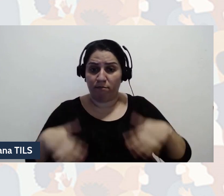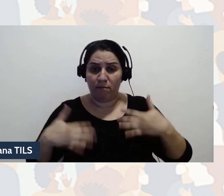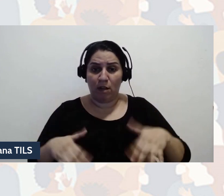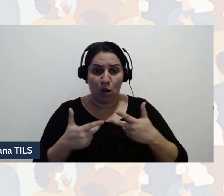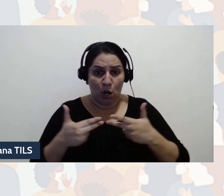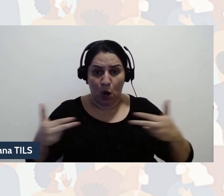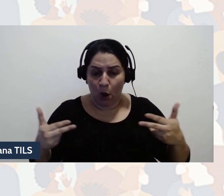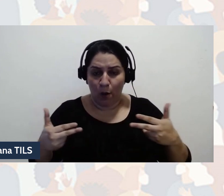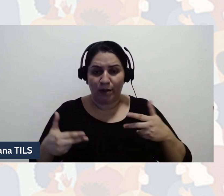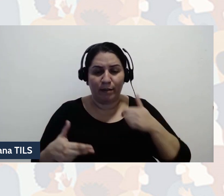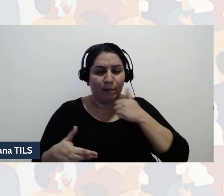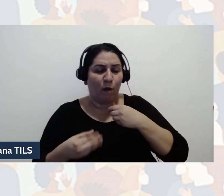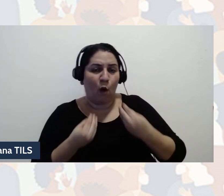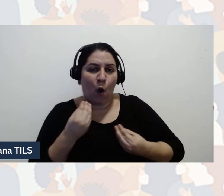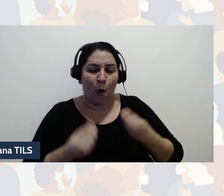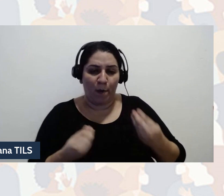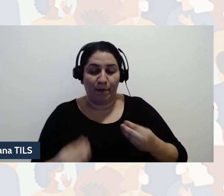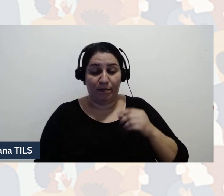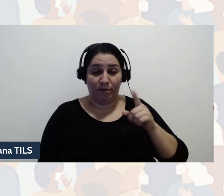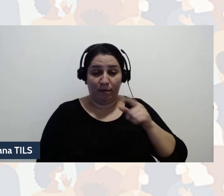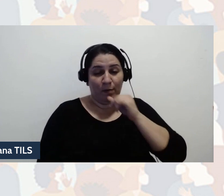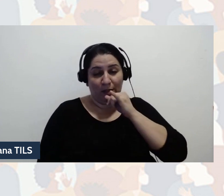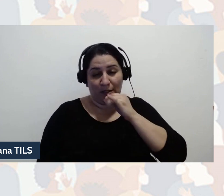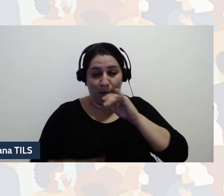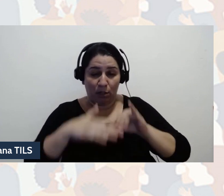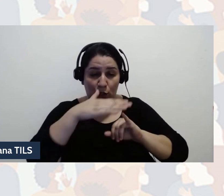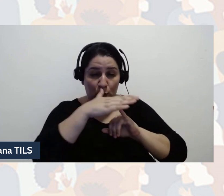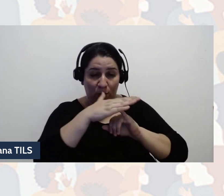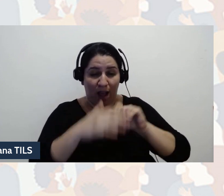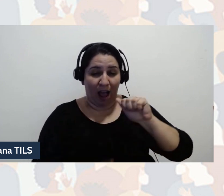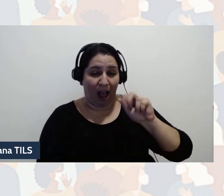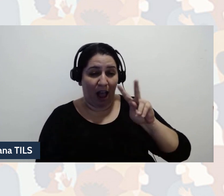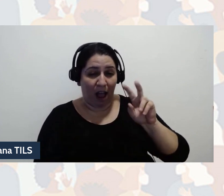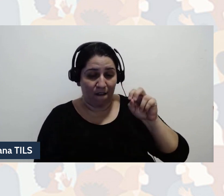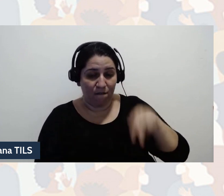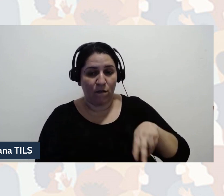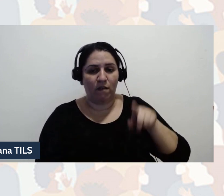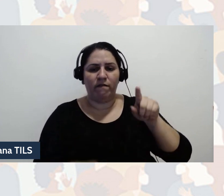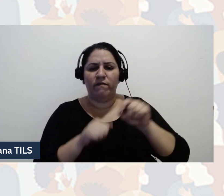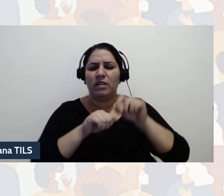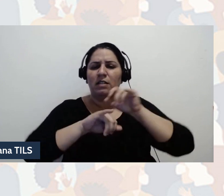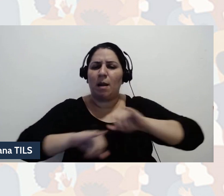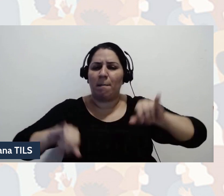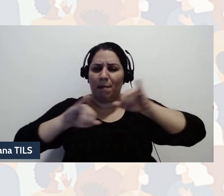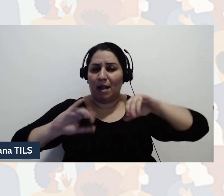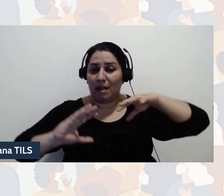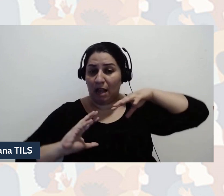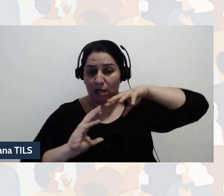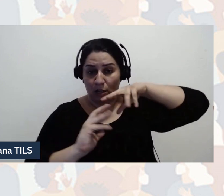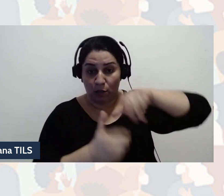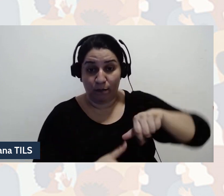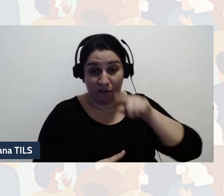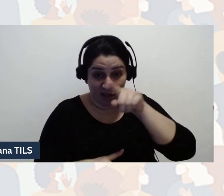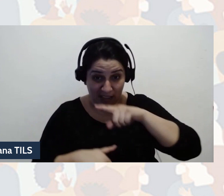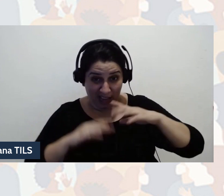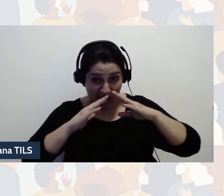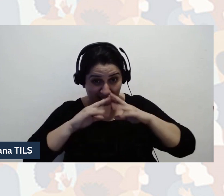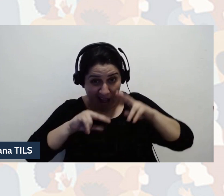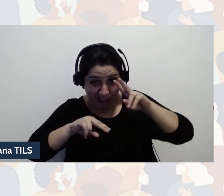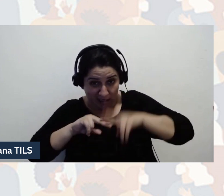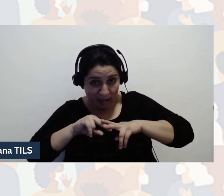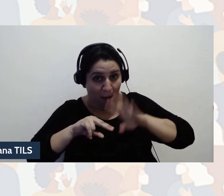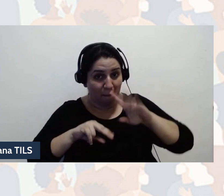agressores. O Instituto Avon fez uma campanha internacional chamada Isoladas Sim, Sozinhas Não.